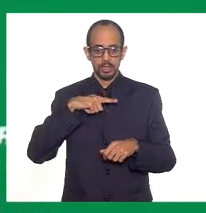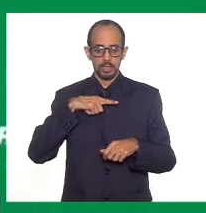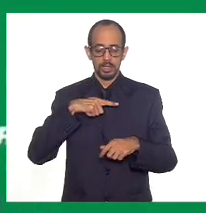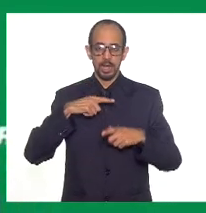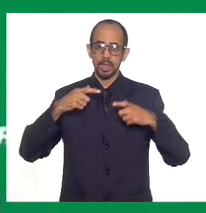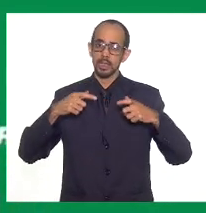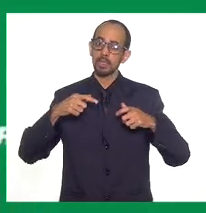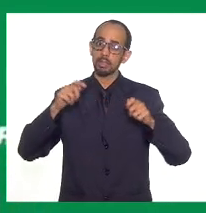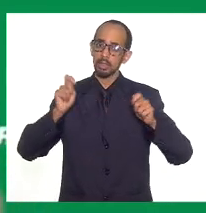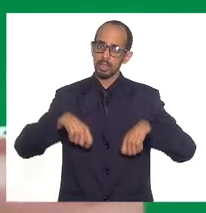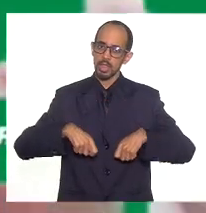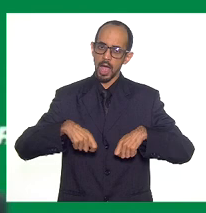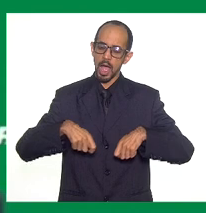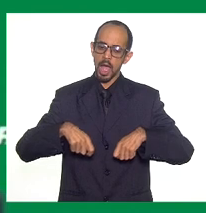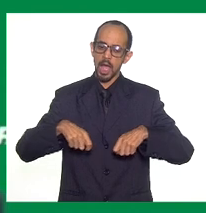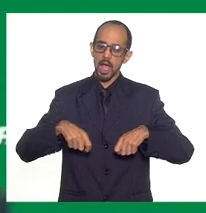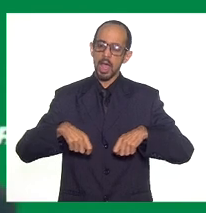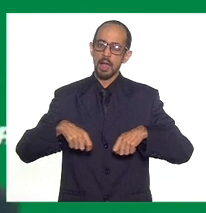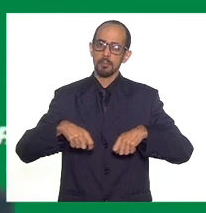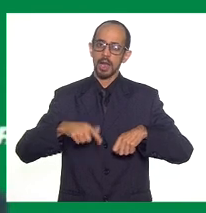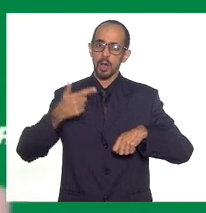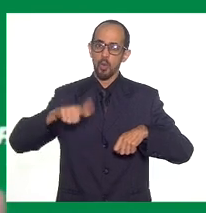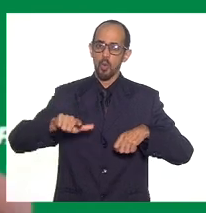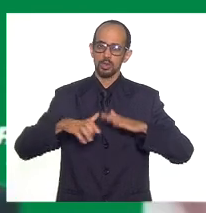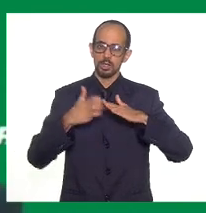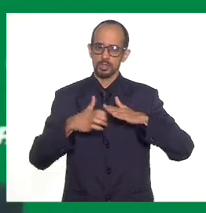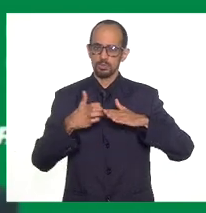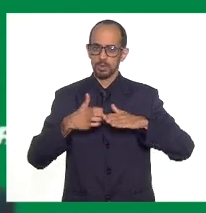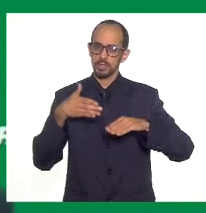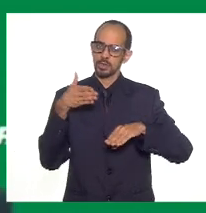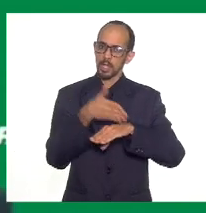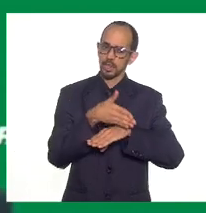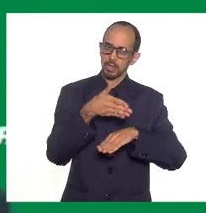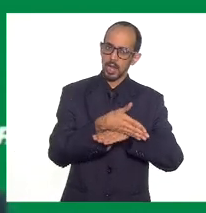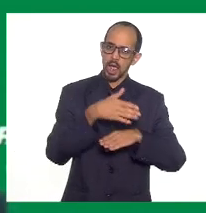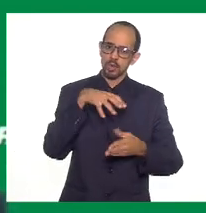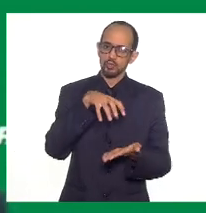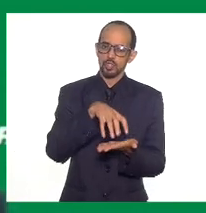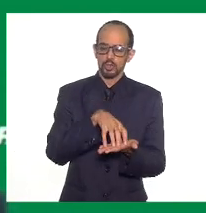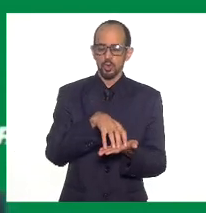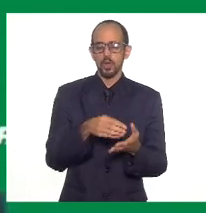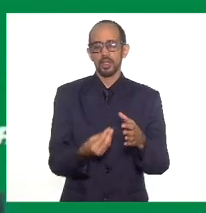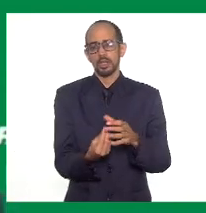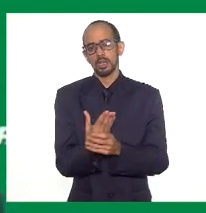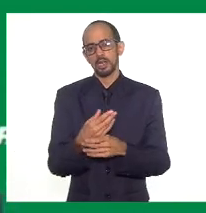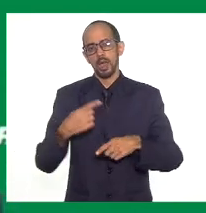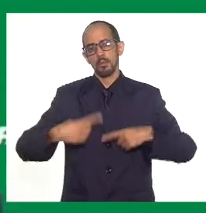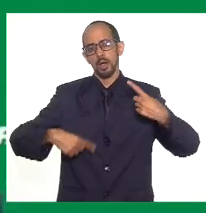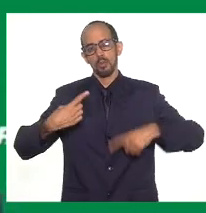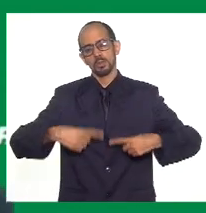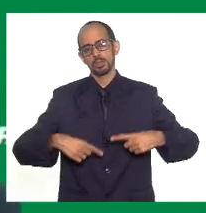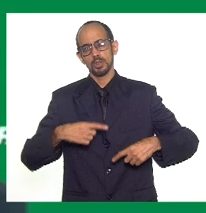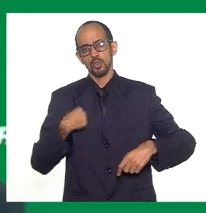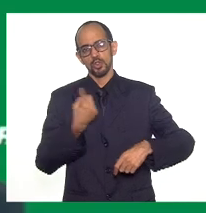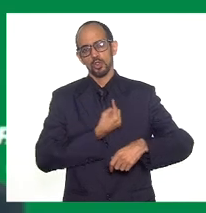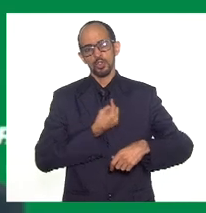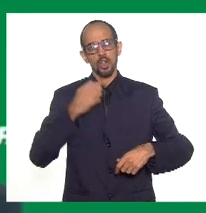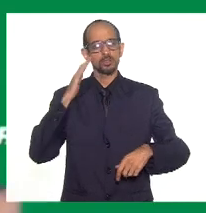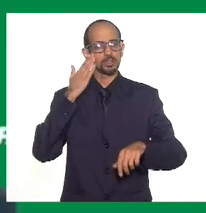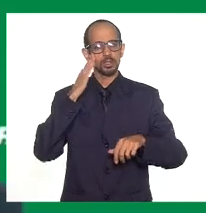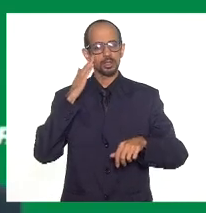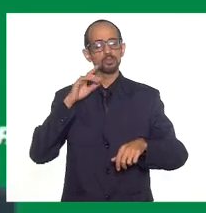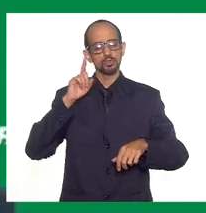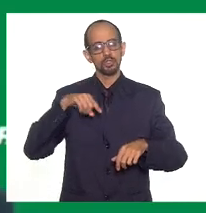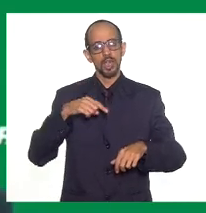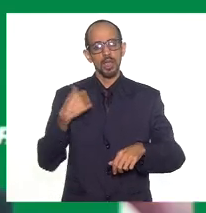empresas, outros atores que vão gerar investimentos e vão gerar uma competição que a gente considera saudável, né? Mas